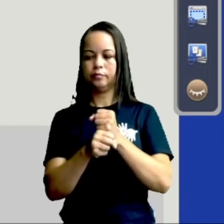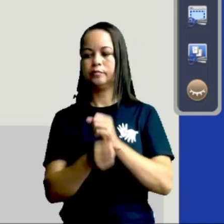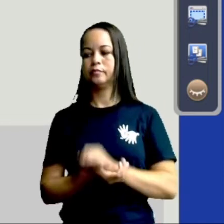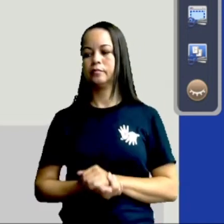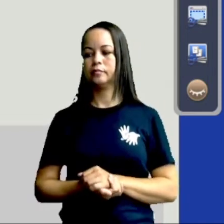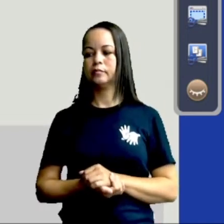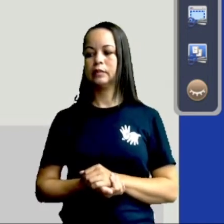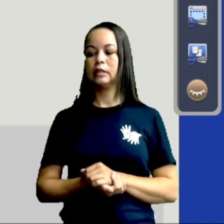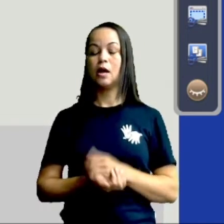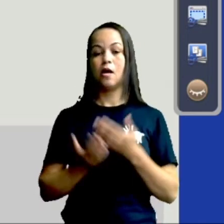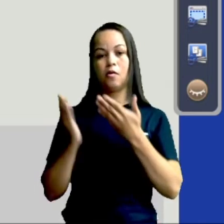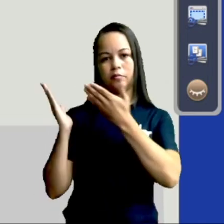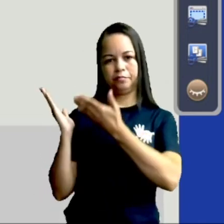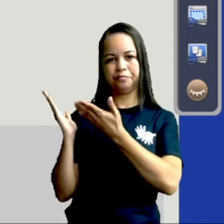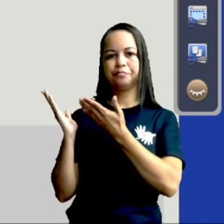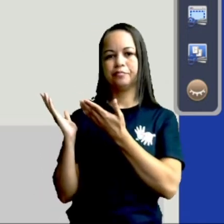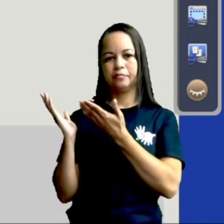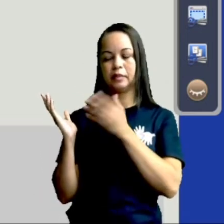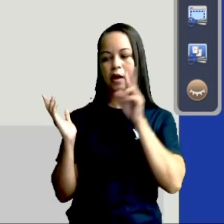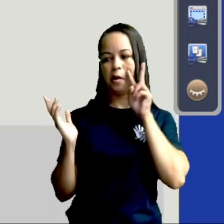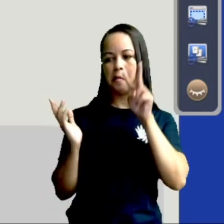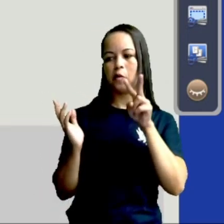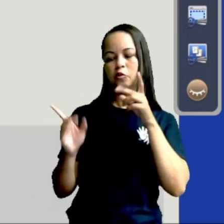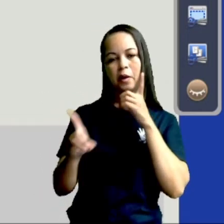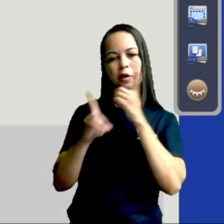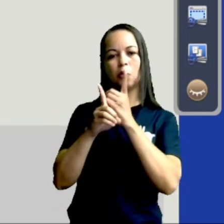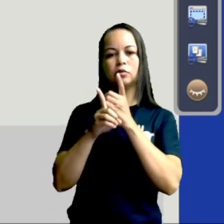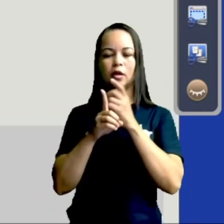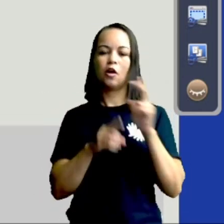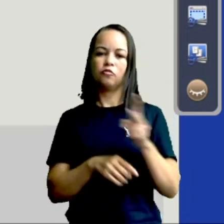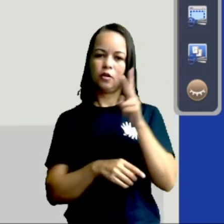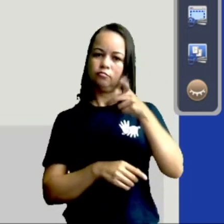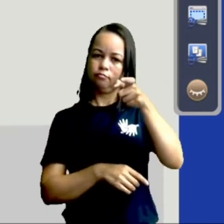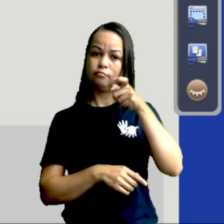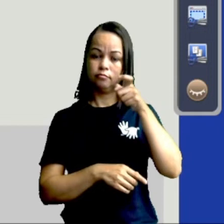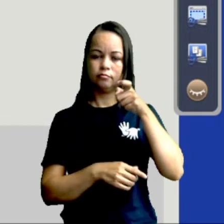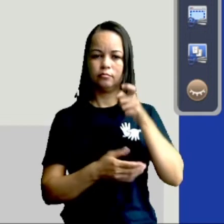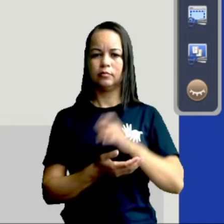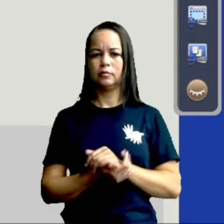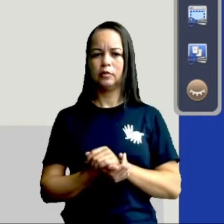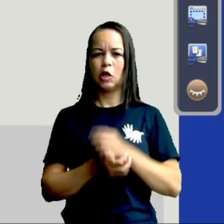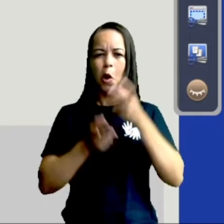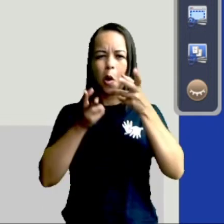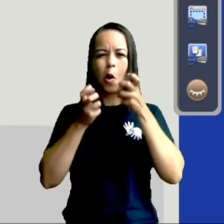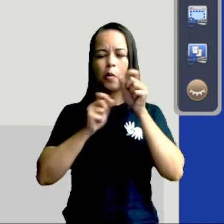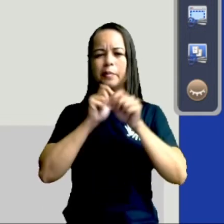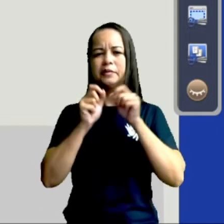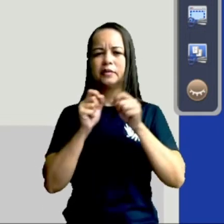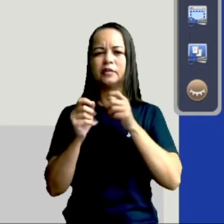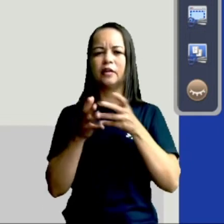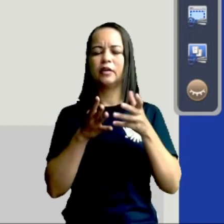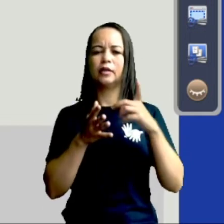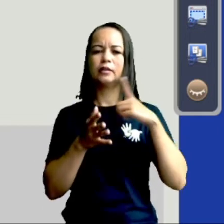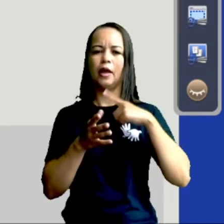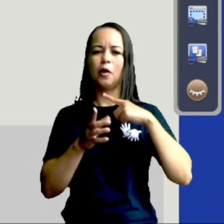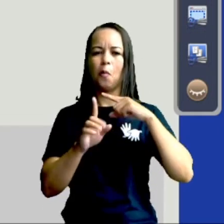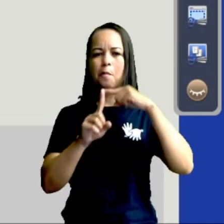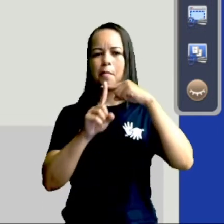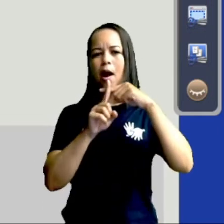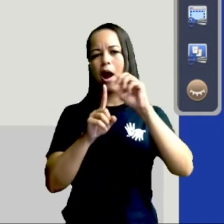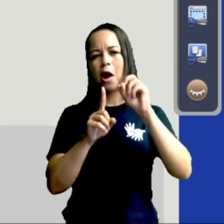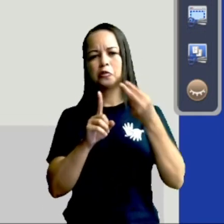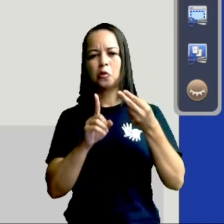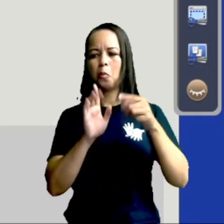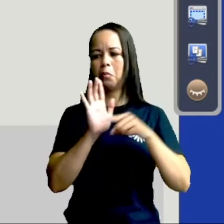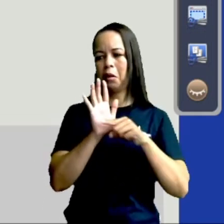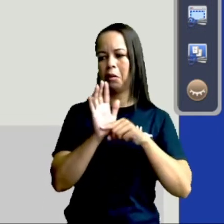Feito isso, aí a gente vem depois para cá para achar os valores de x. Nota que na fórmula tem o mais ou menos aqui, ó.